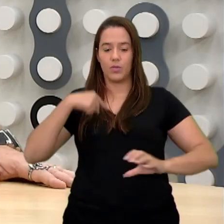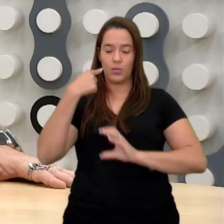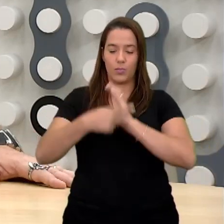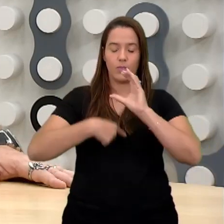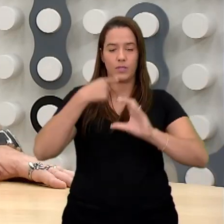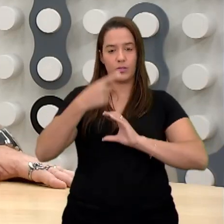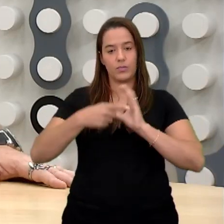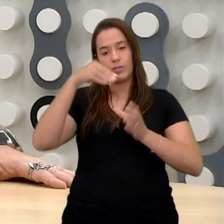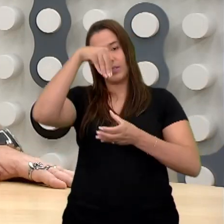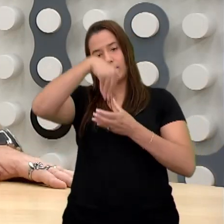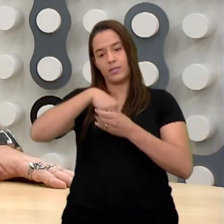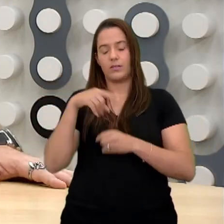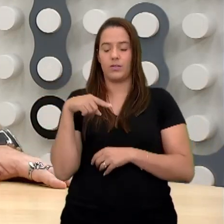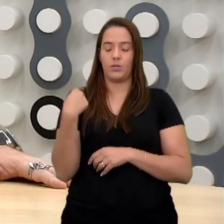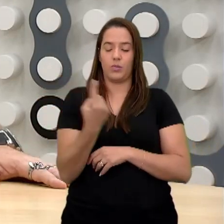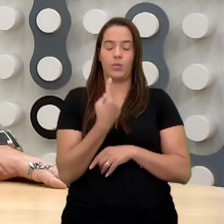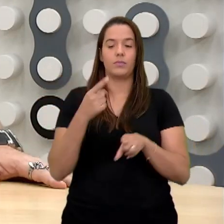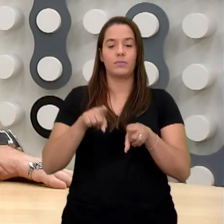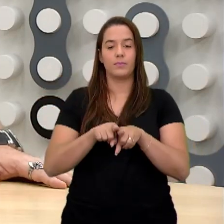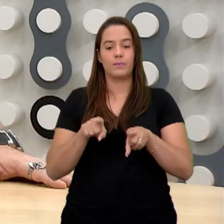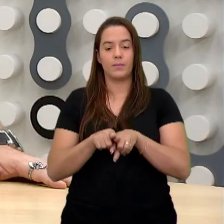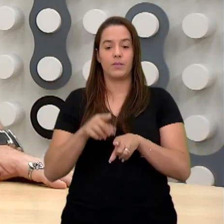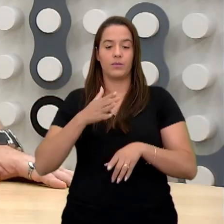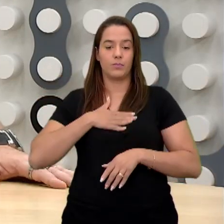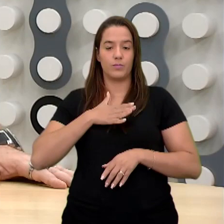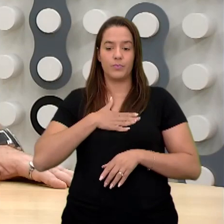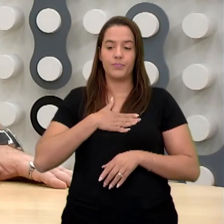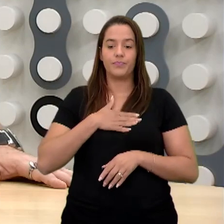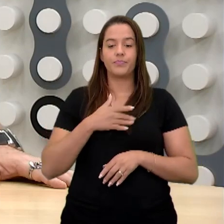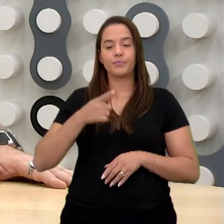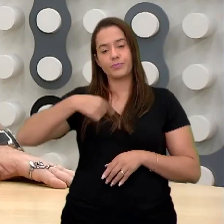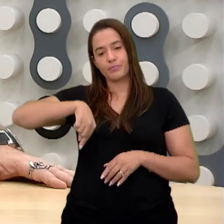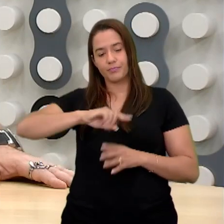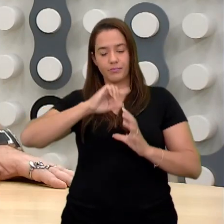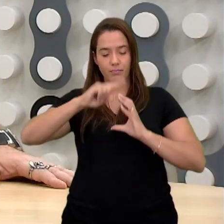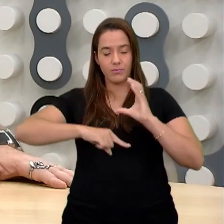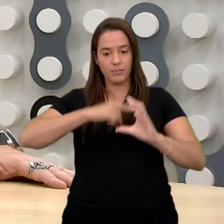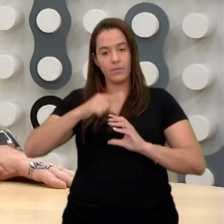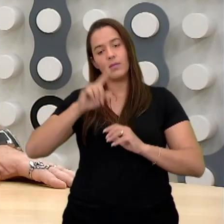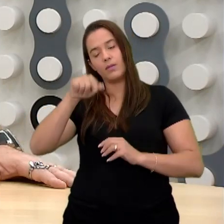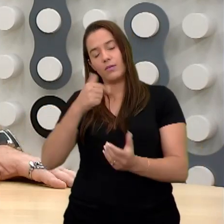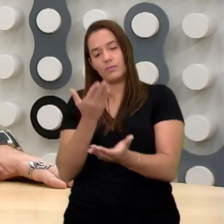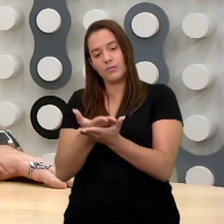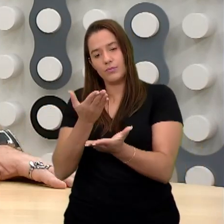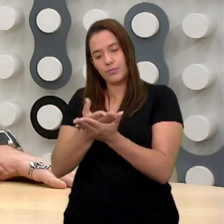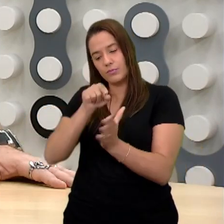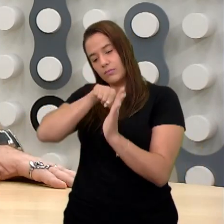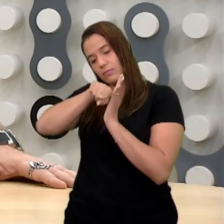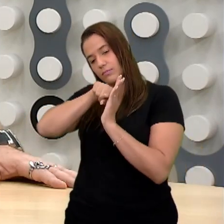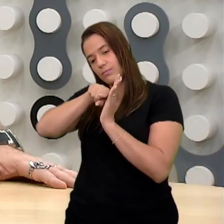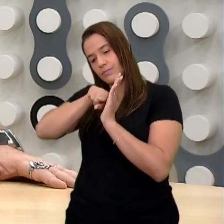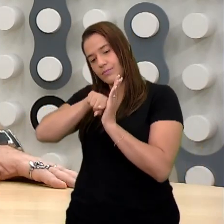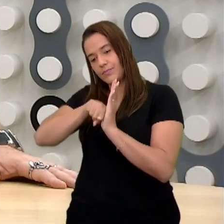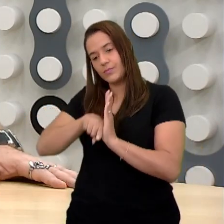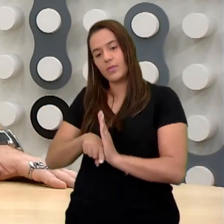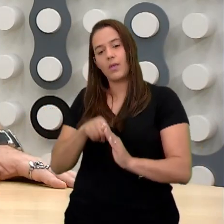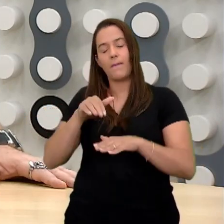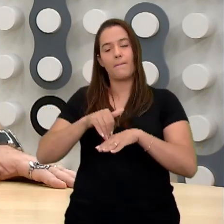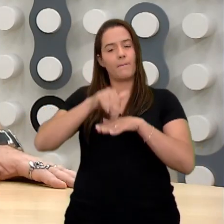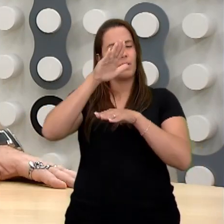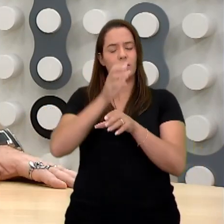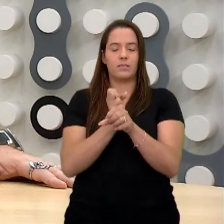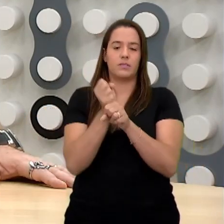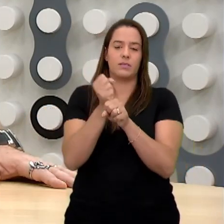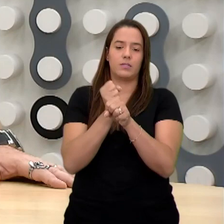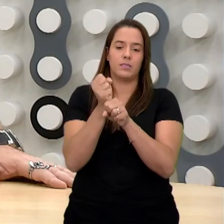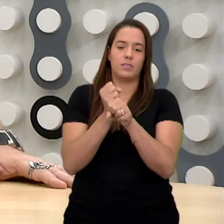estrutura interna nossa, aqui do nosso planeta, né? Então por isso que é um estudo que vai levar, obviamente, mais anos ainda, né? Já